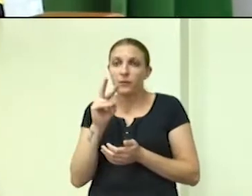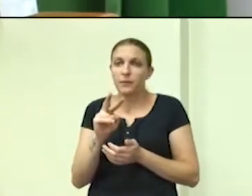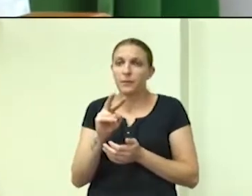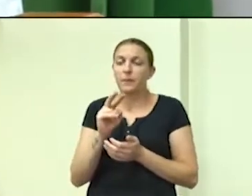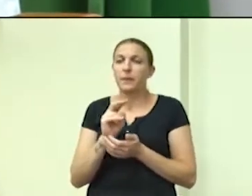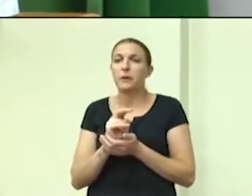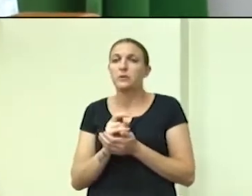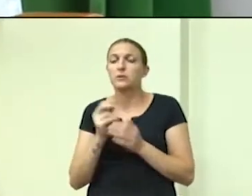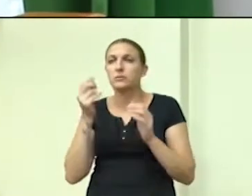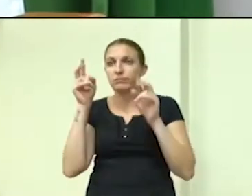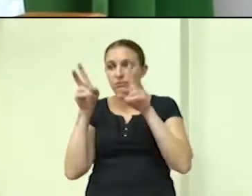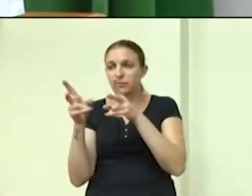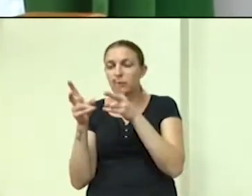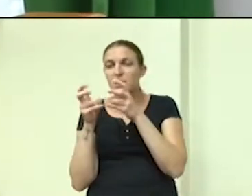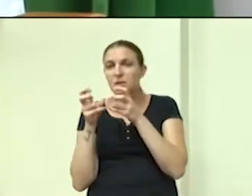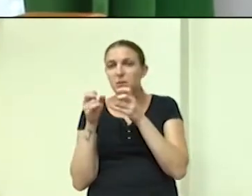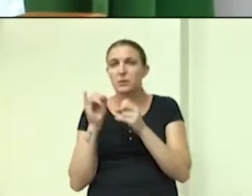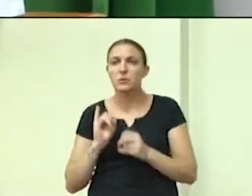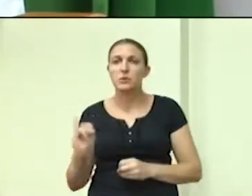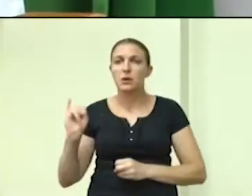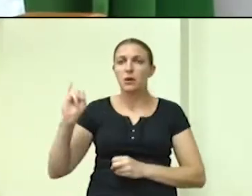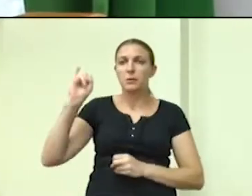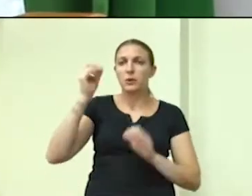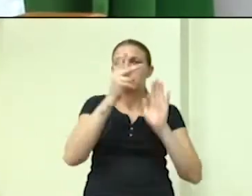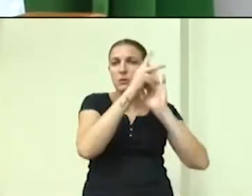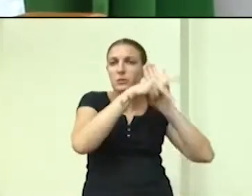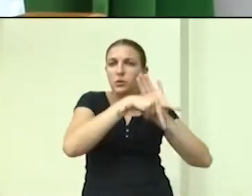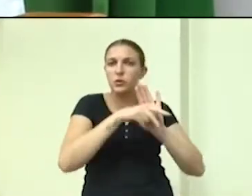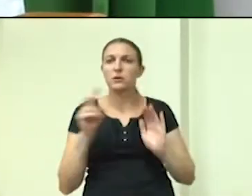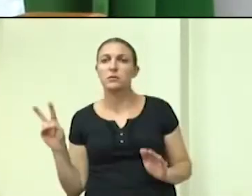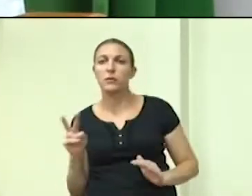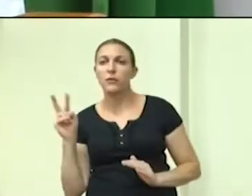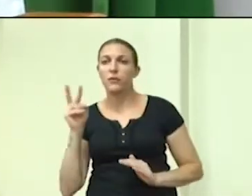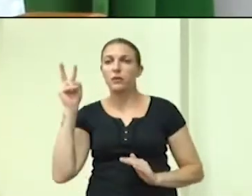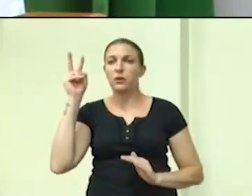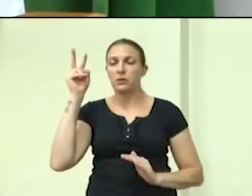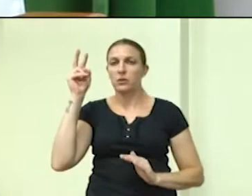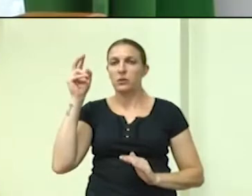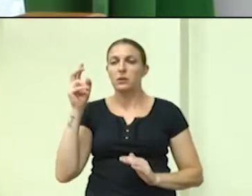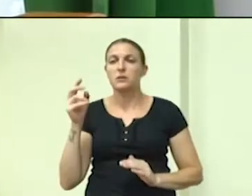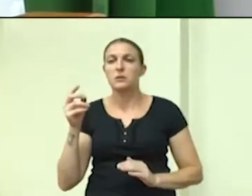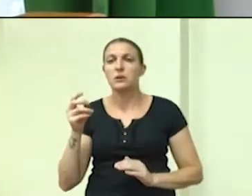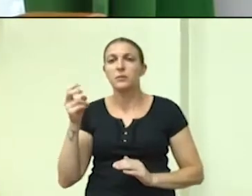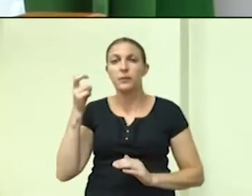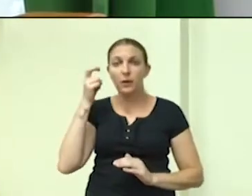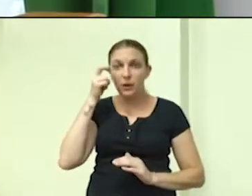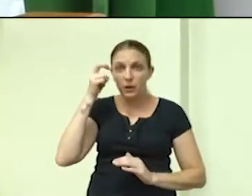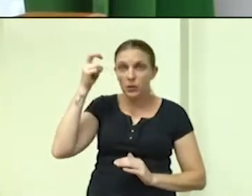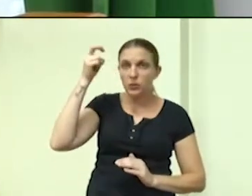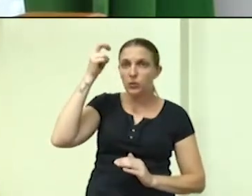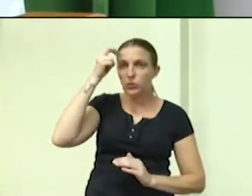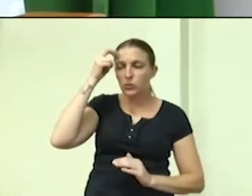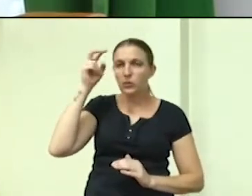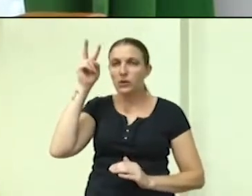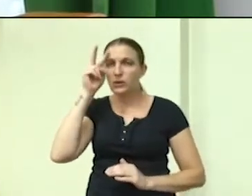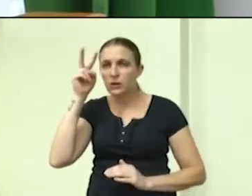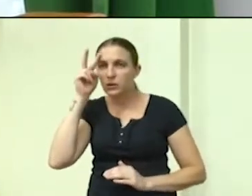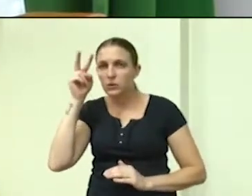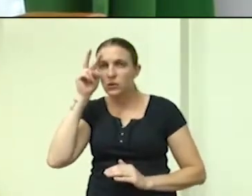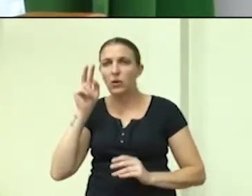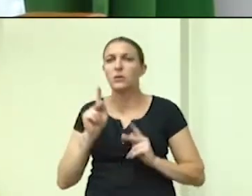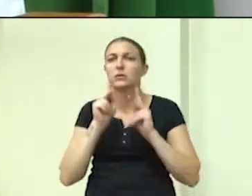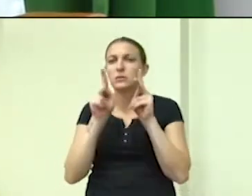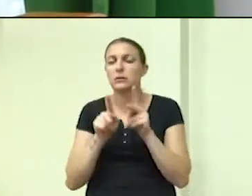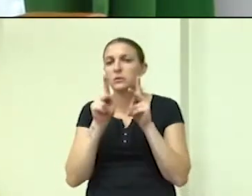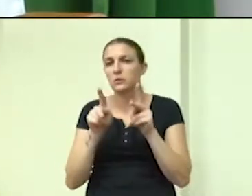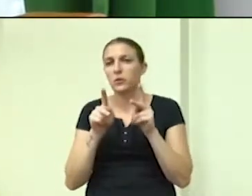de projetos que valorizem e deem visibilidade à tradição, ao folclore, à cultura e à história desse povo, que tem